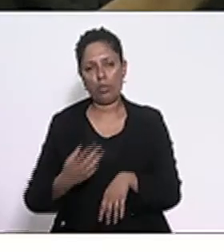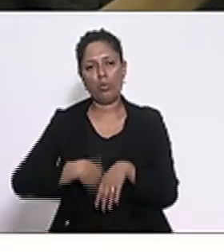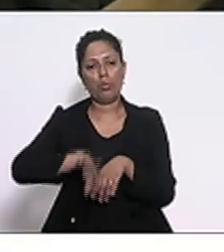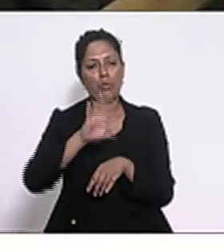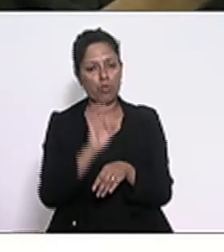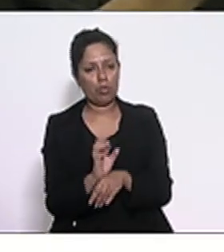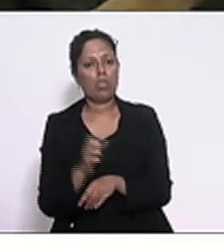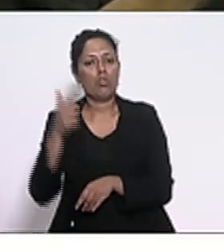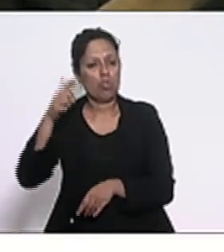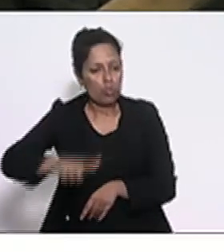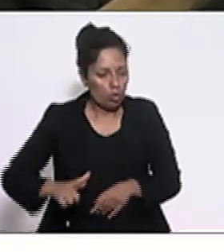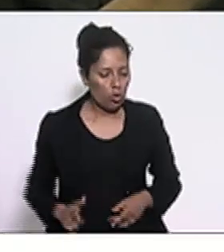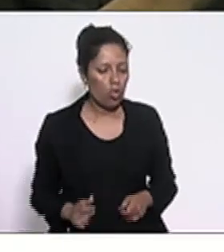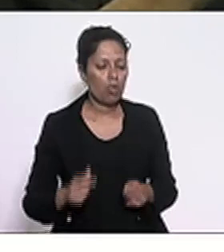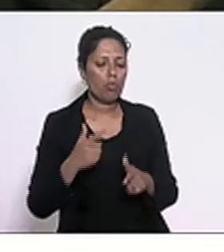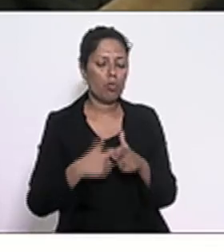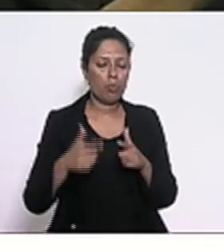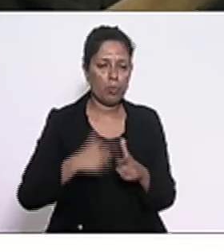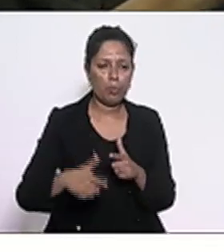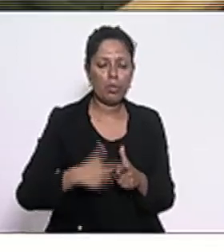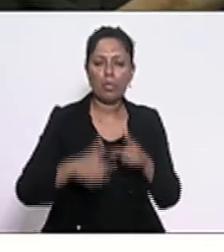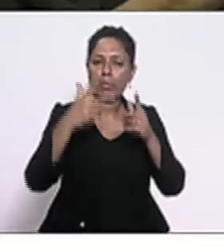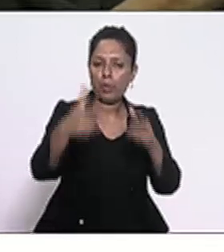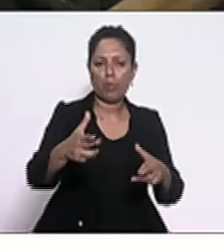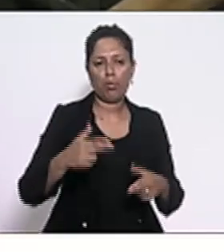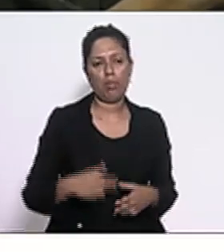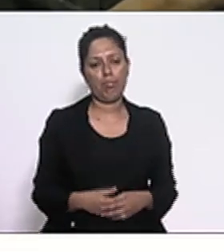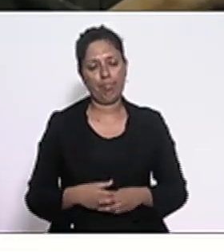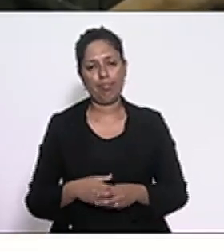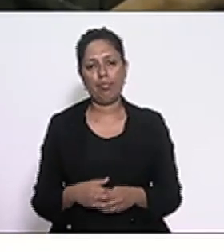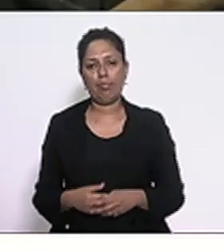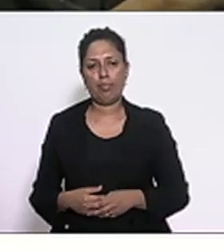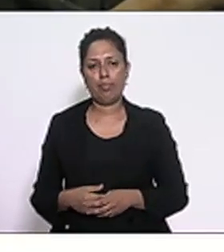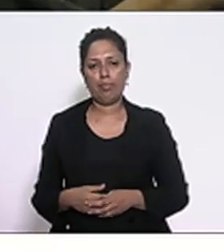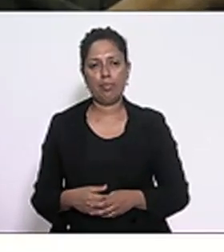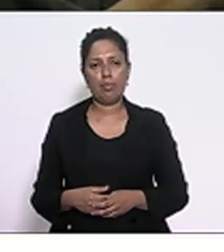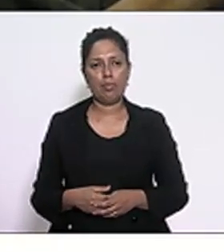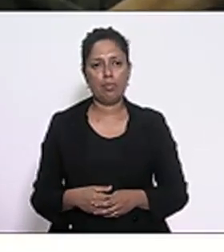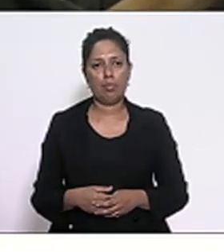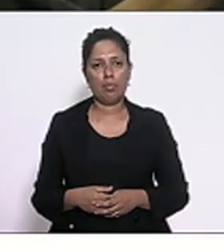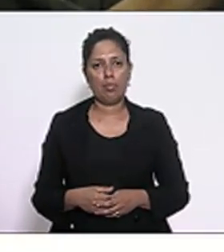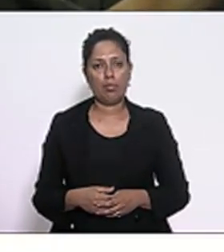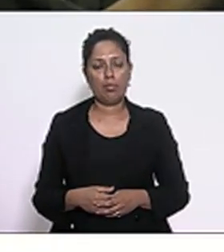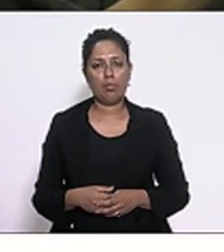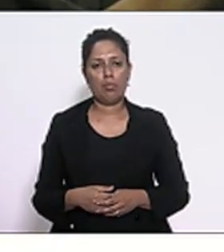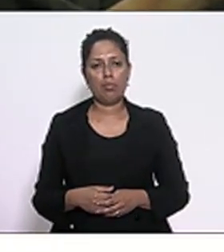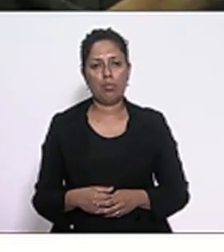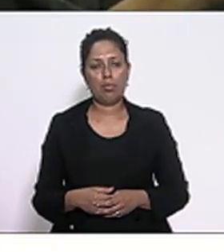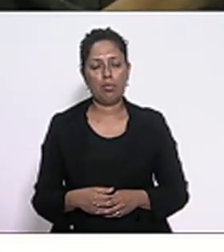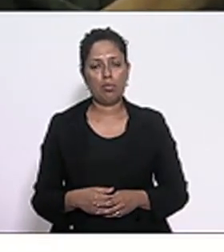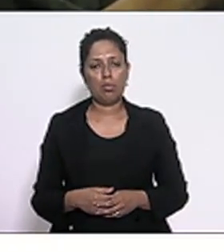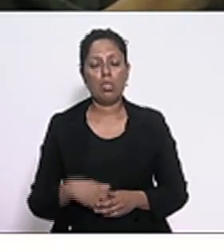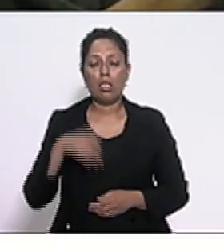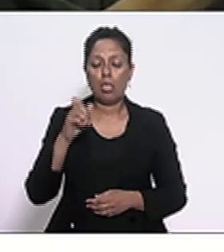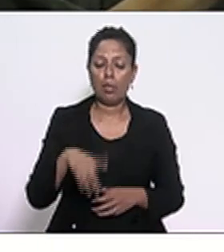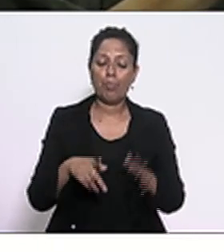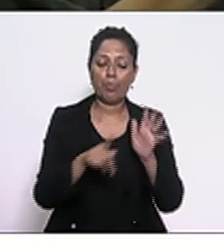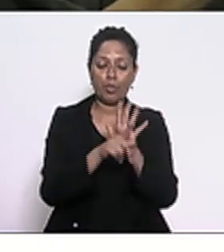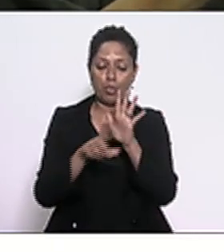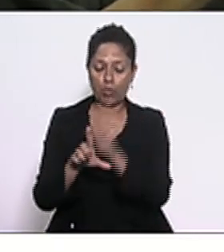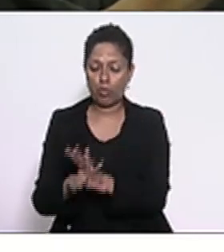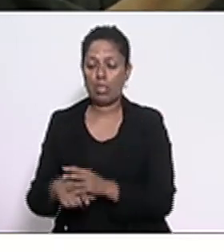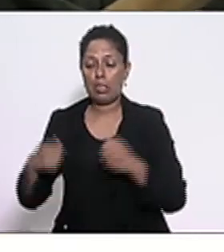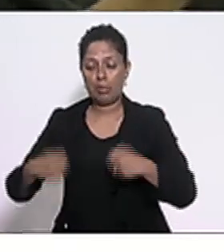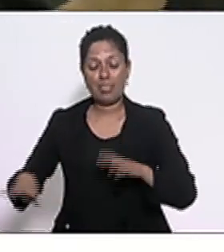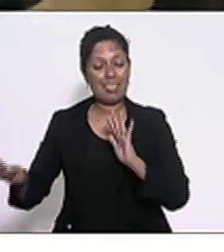problema. Então, até chegar lá, são projetos e projetos que exigem dedicação